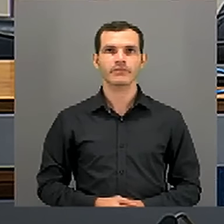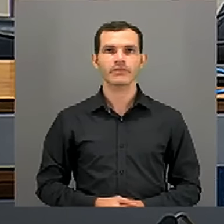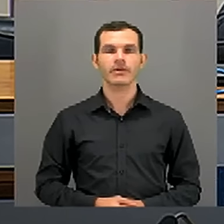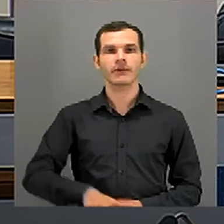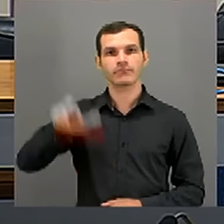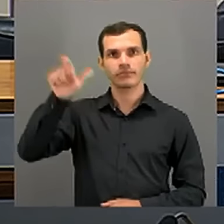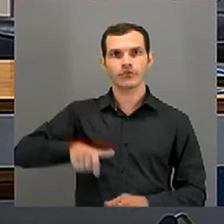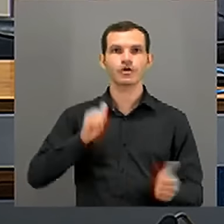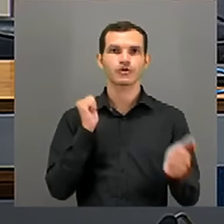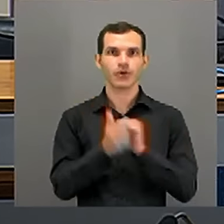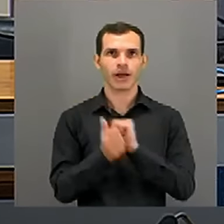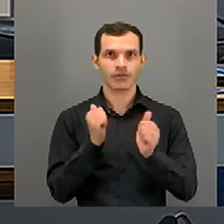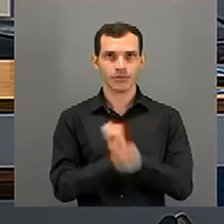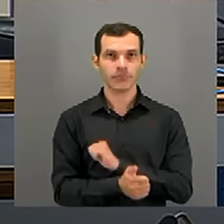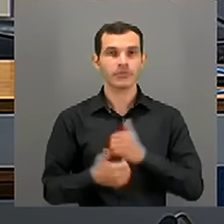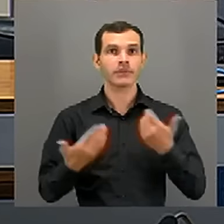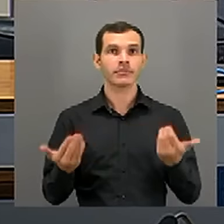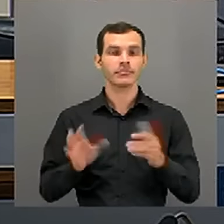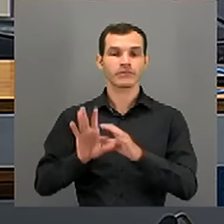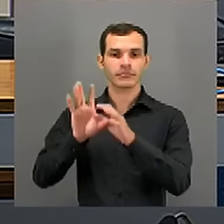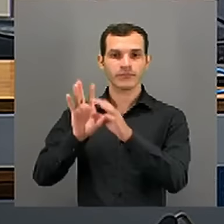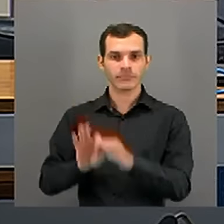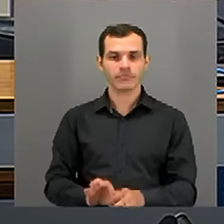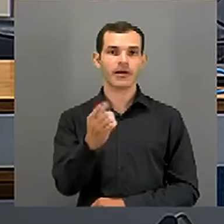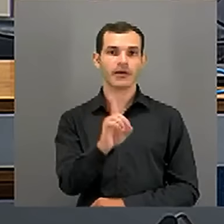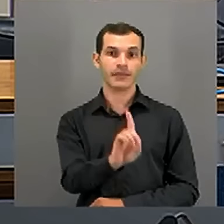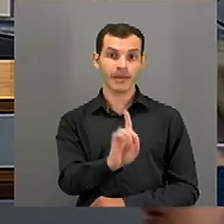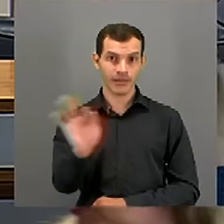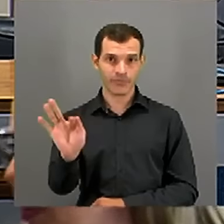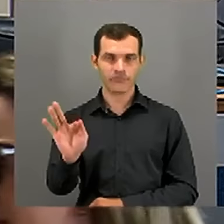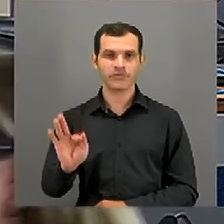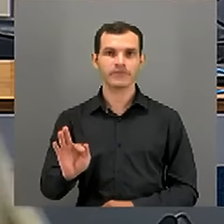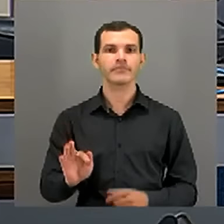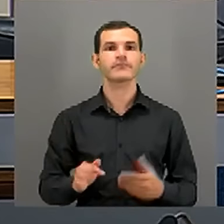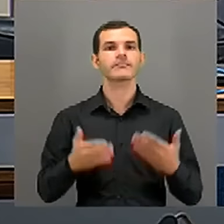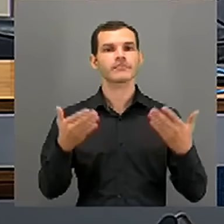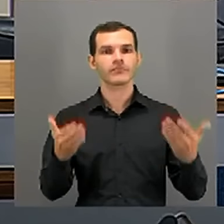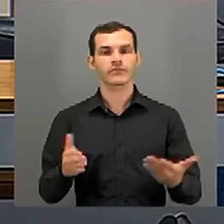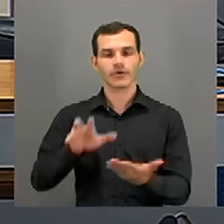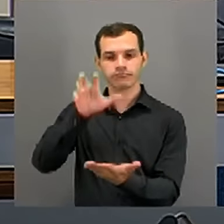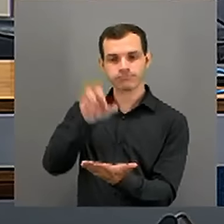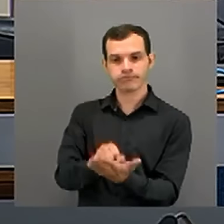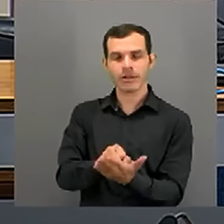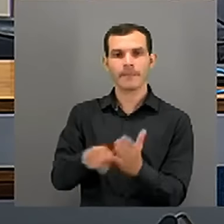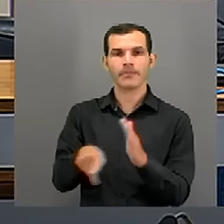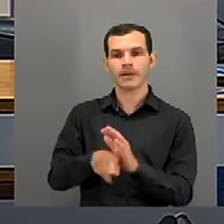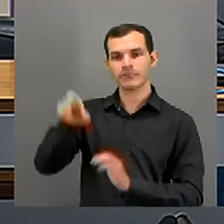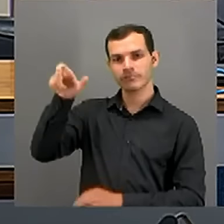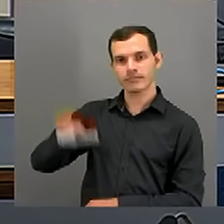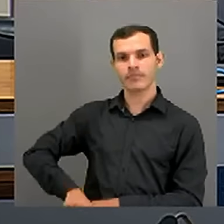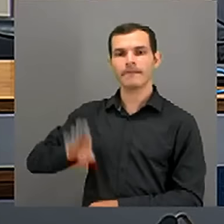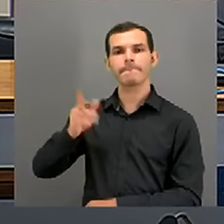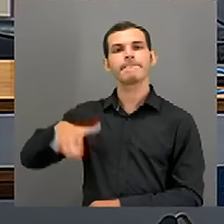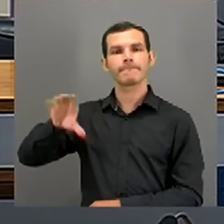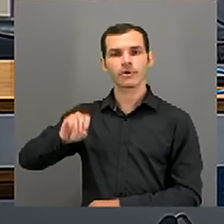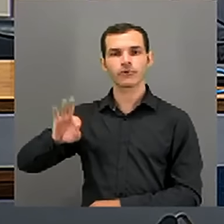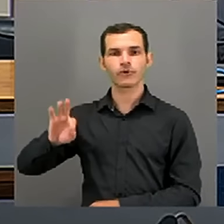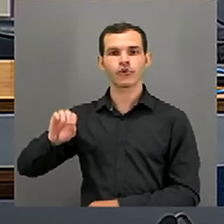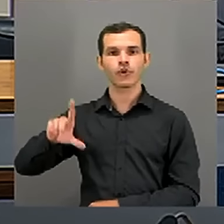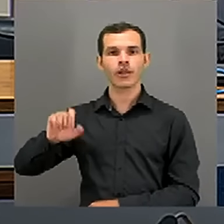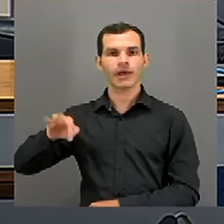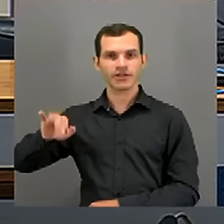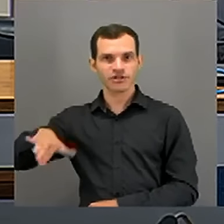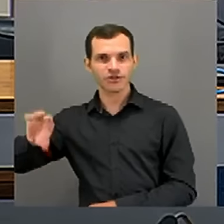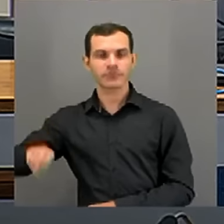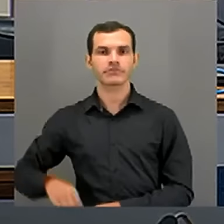jogador. No âmbito do habeas corpus, impetrado pelo senhor Bruno Tolentino, o